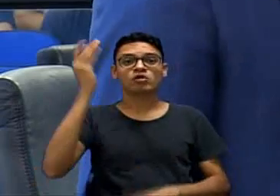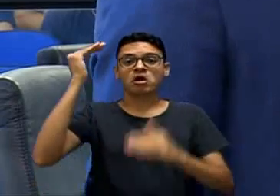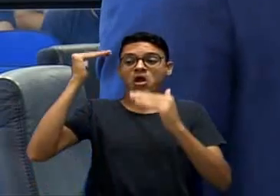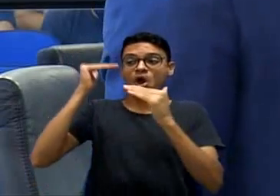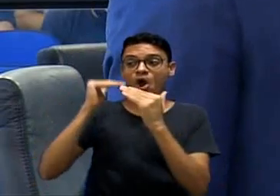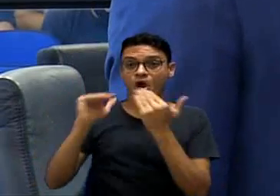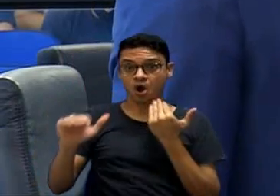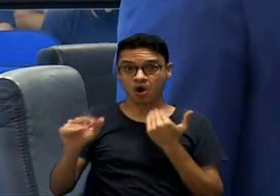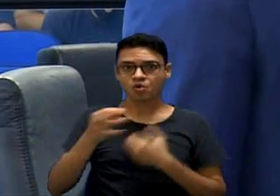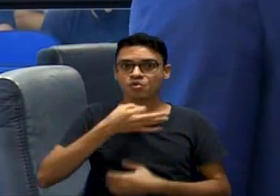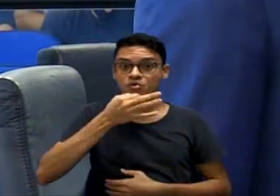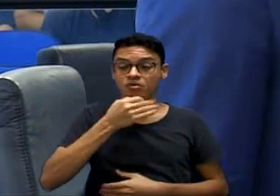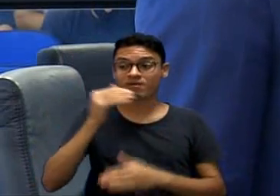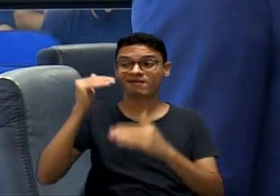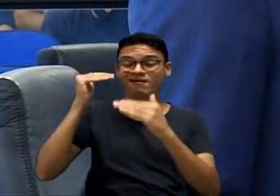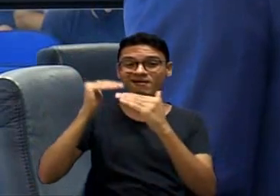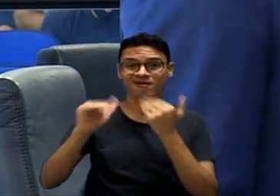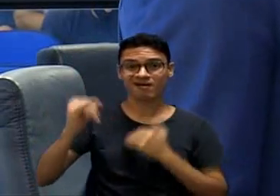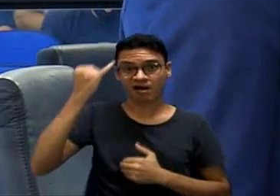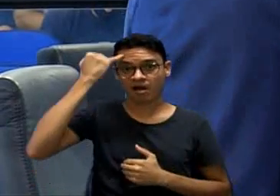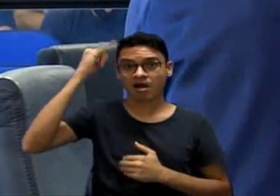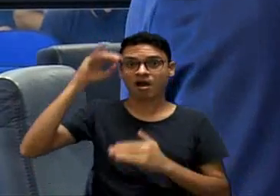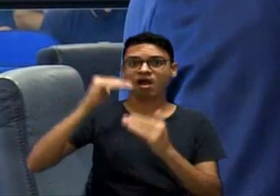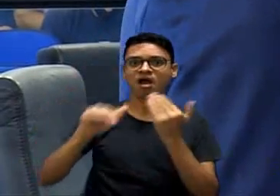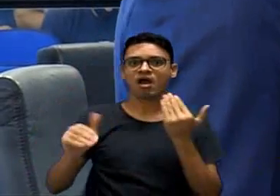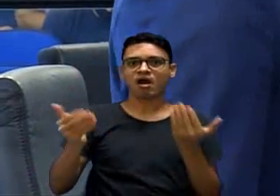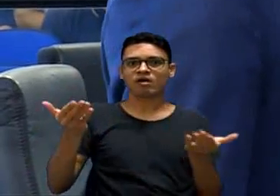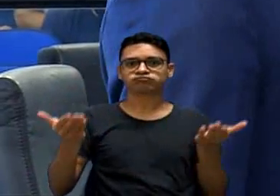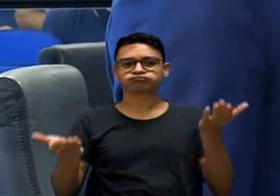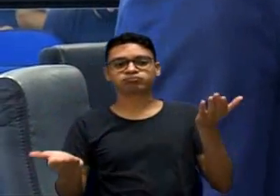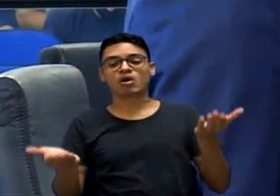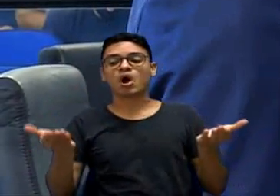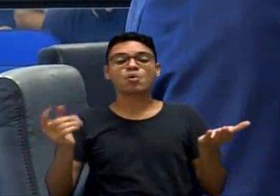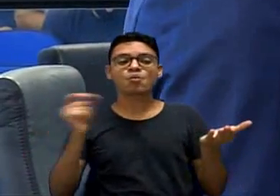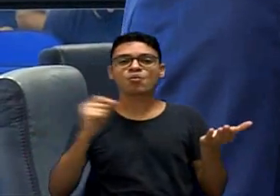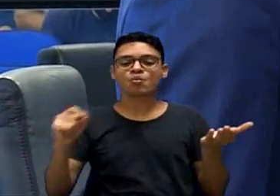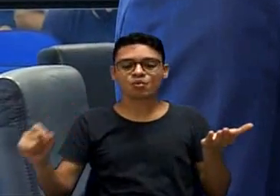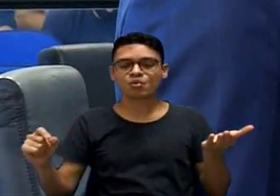de pensamentos, o ponto de equilíbrio é o respeito.